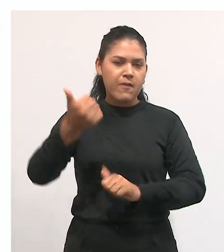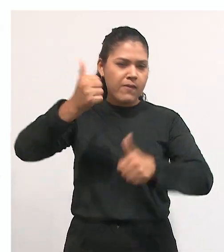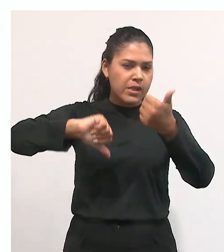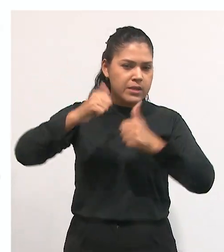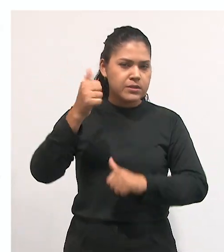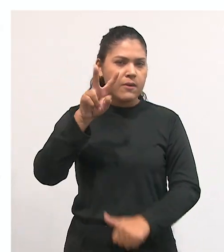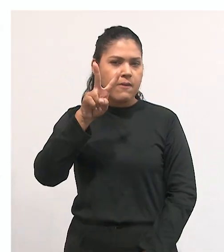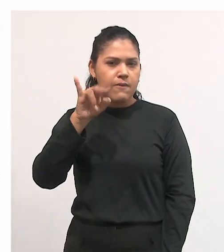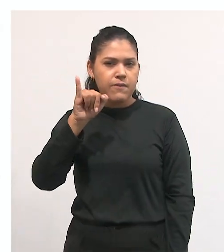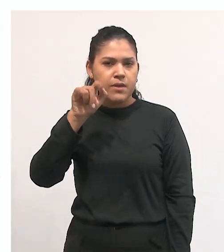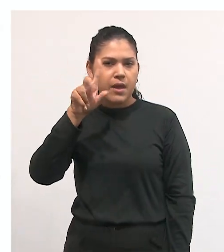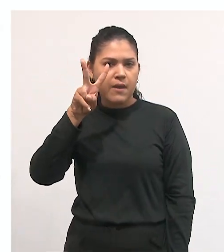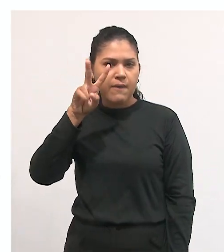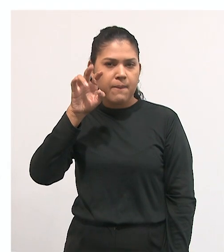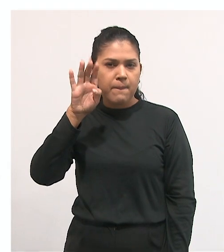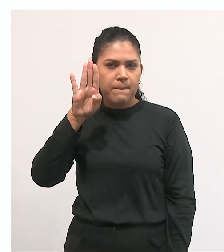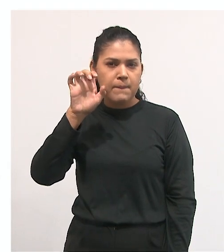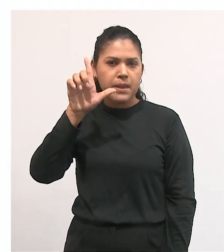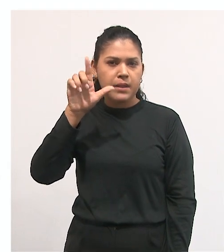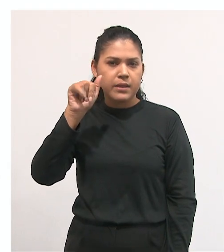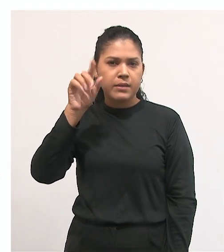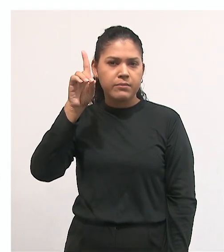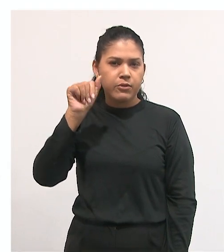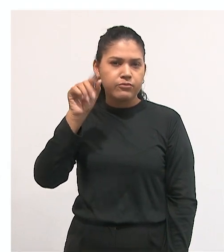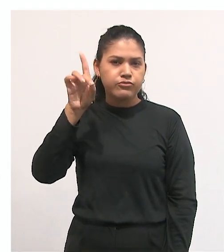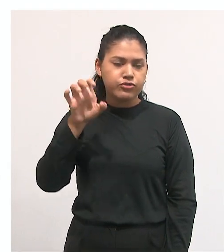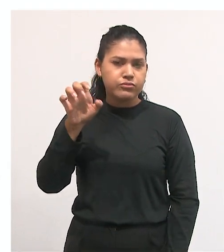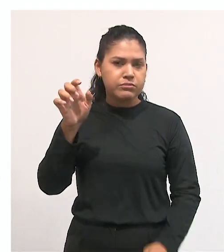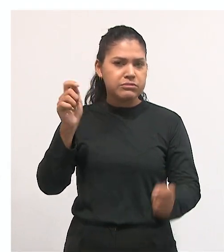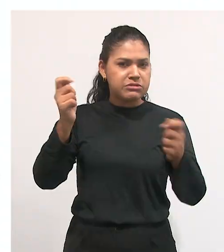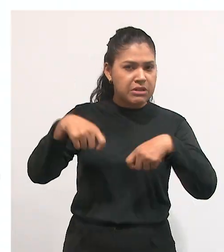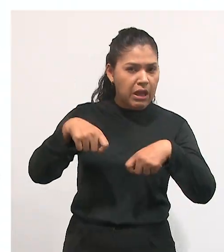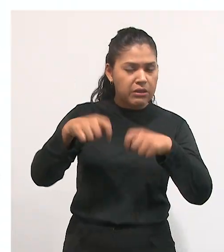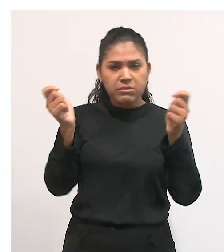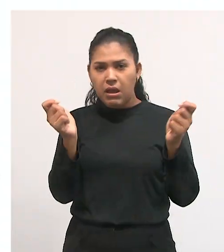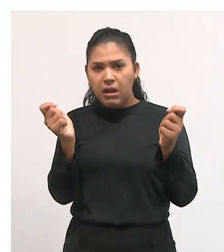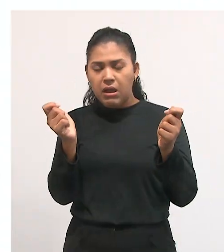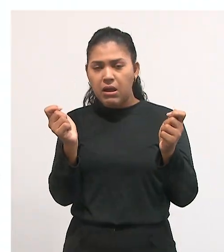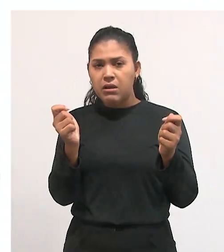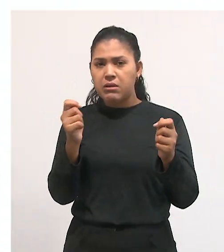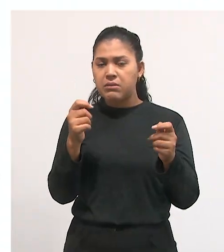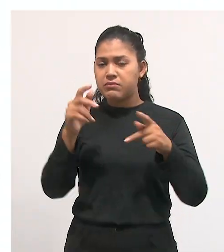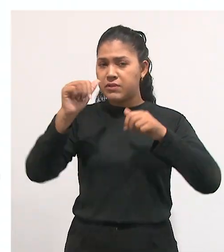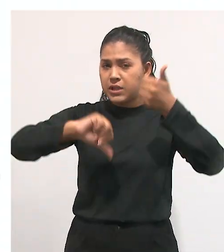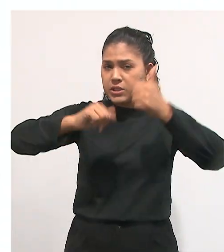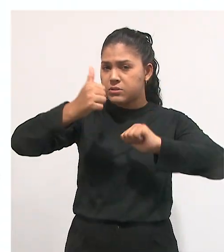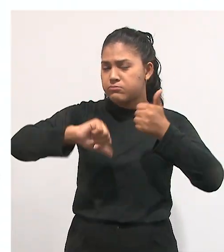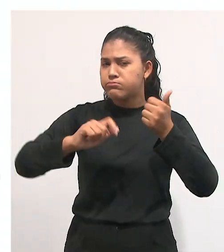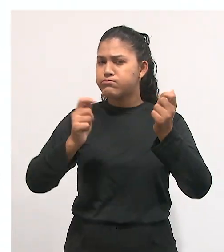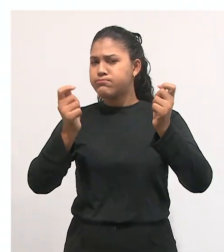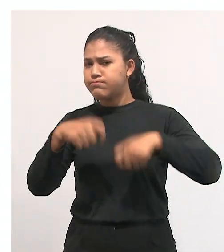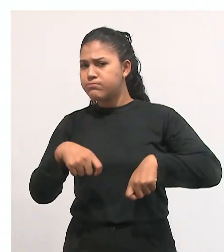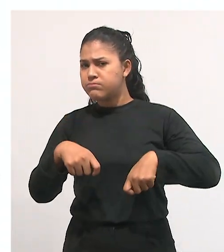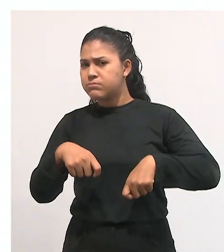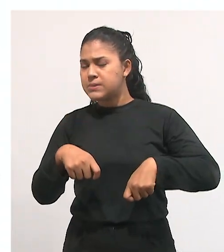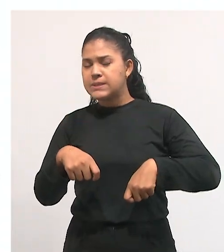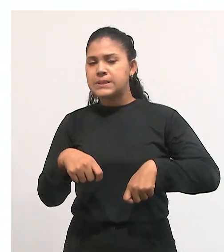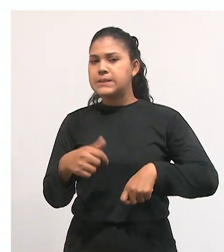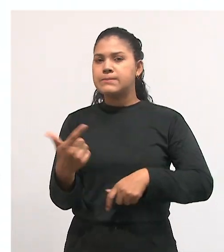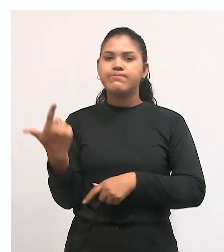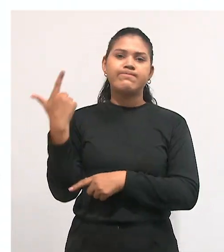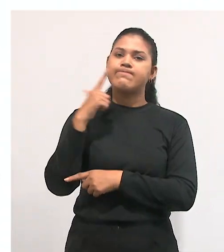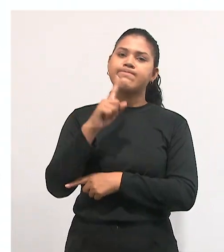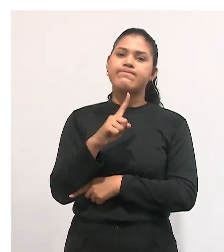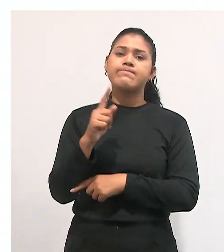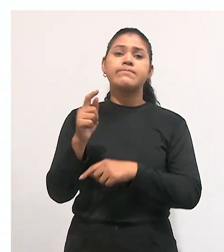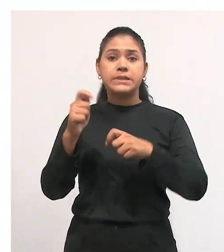é viável esse projeto? Então, um dos benefícios mais importantes que uma empresa pode obter com um bom gerenciamento de